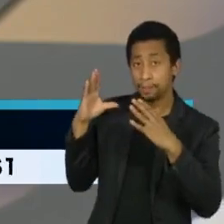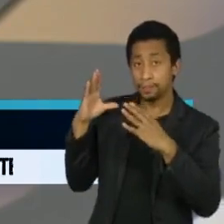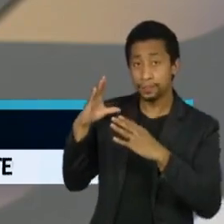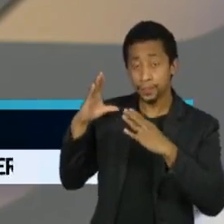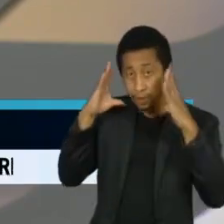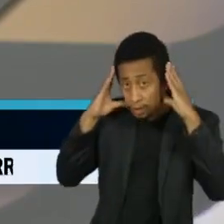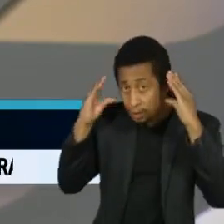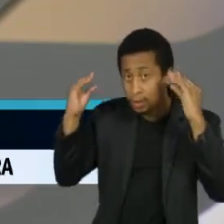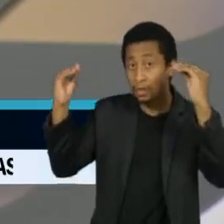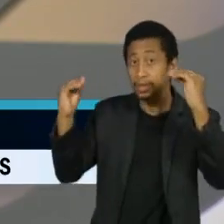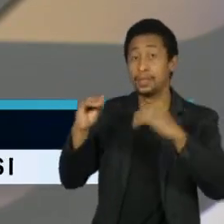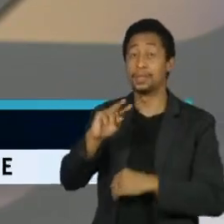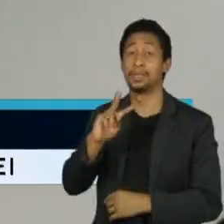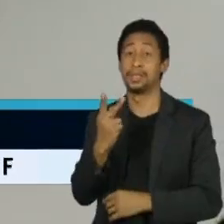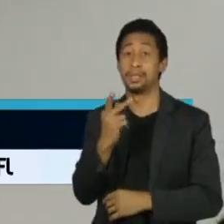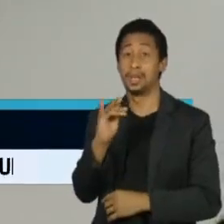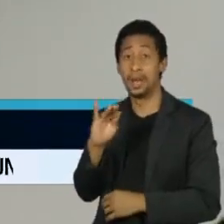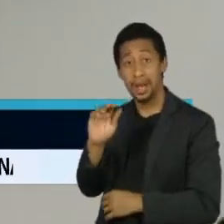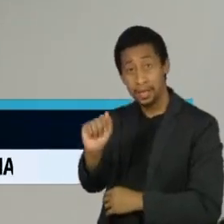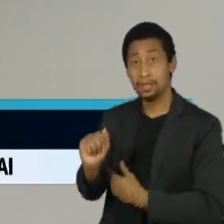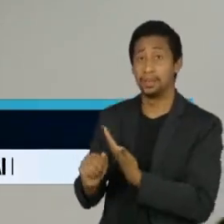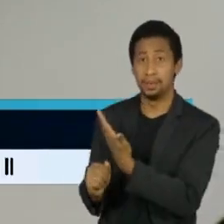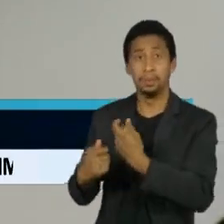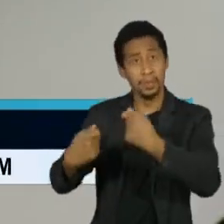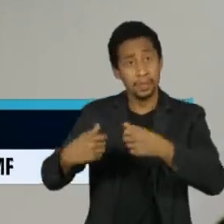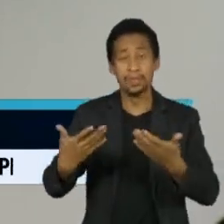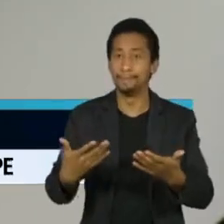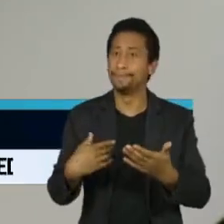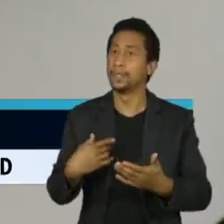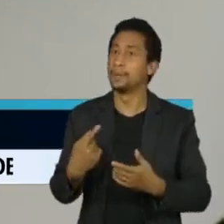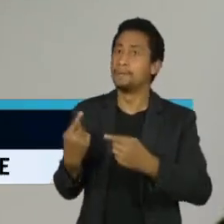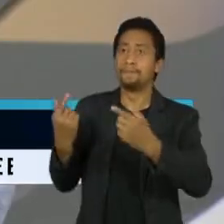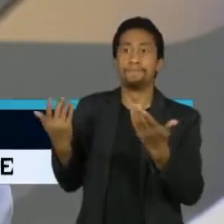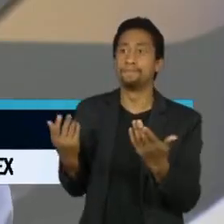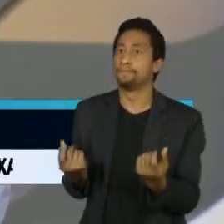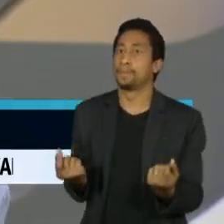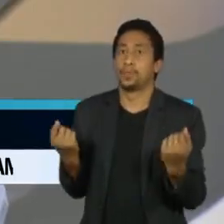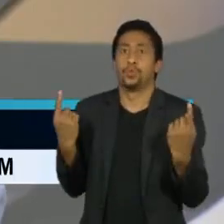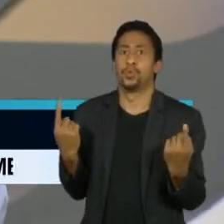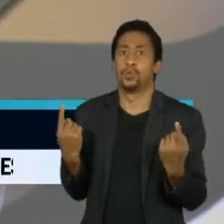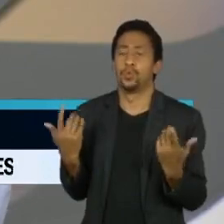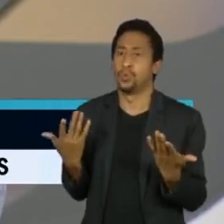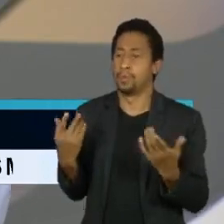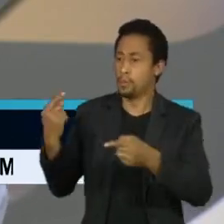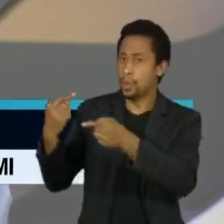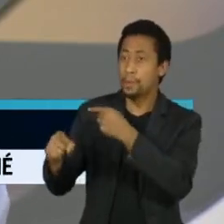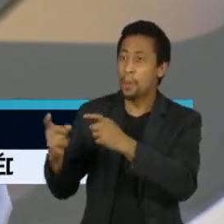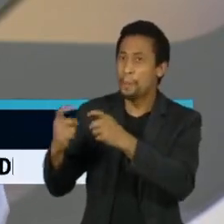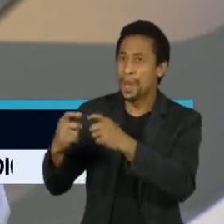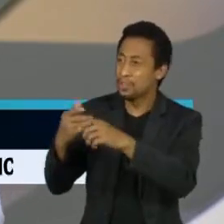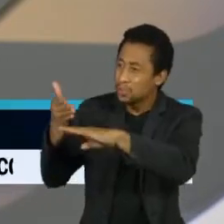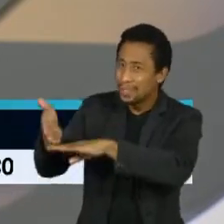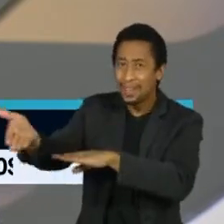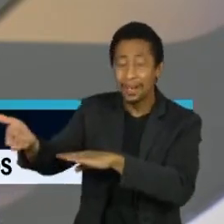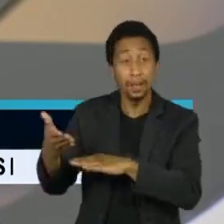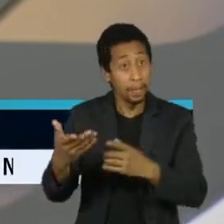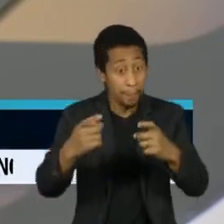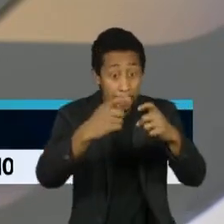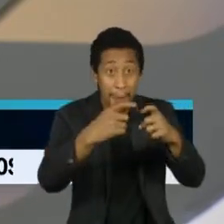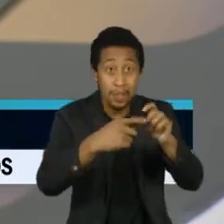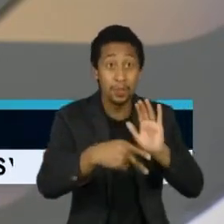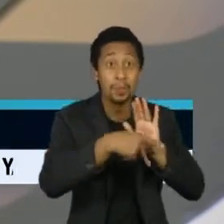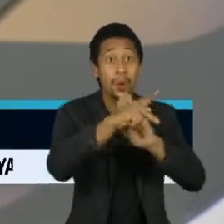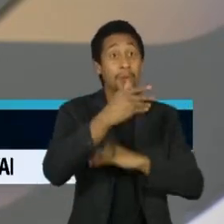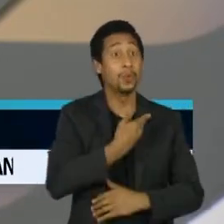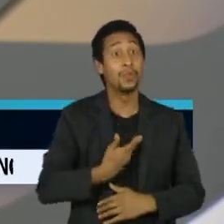que seja julgado. Sim, um absurdo barrar a entrada de médicos nessas tribos. Do governo, médicos do governo federal, da